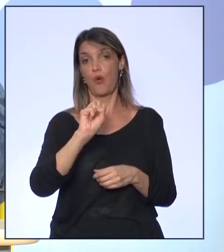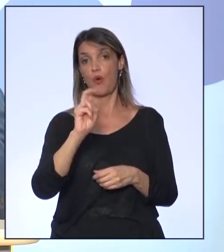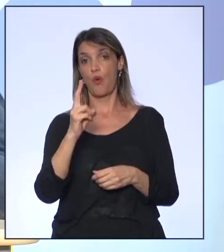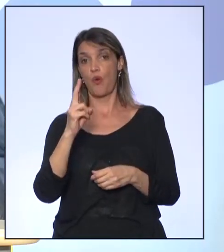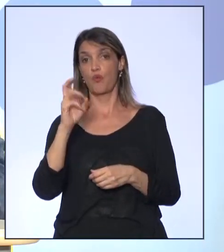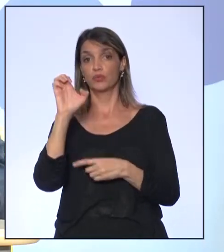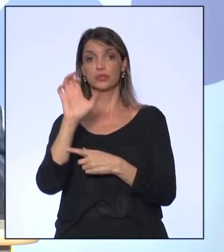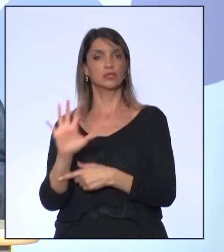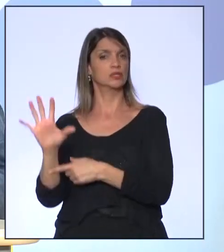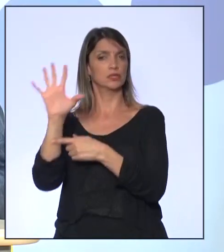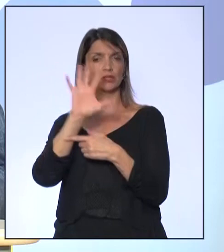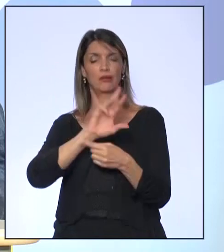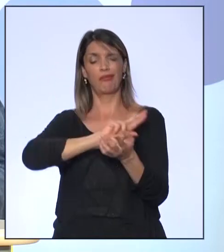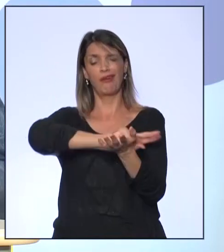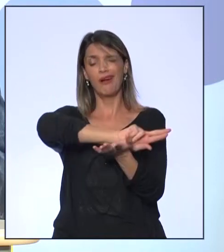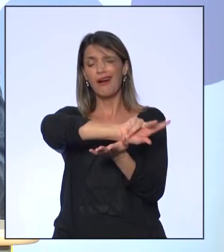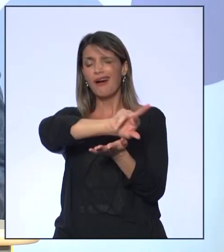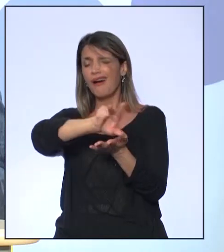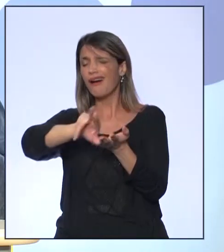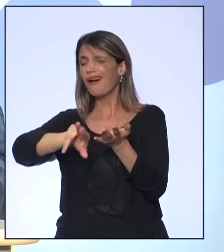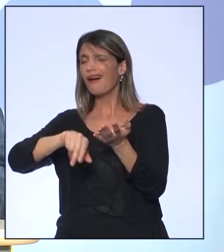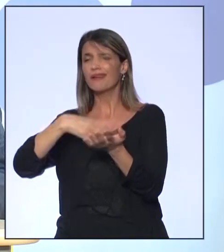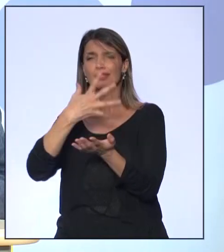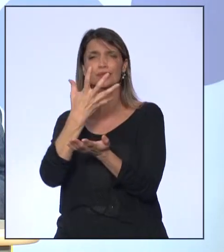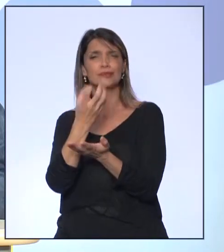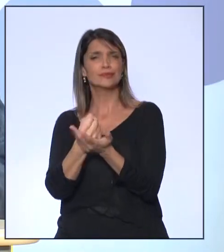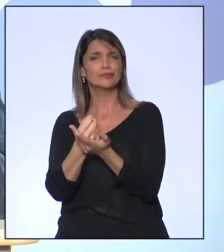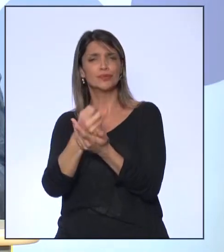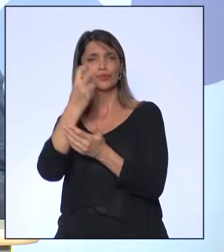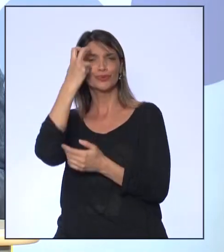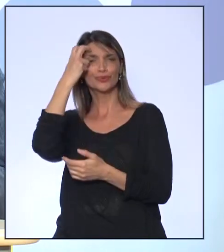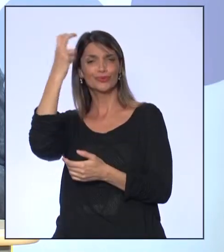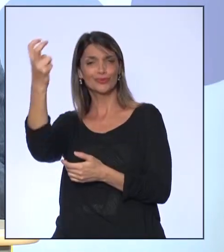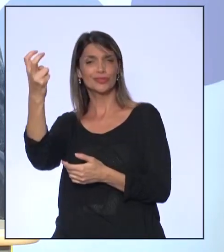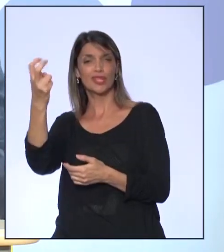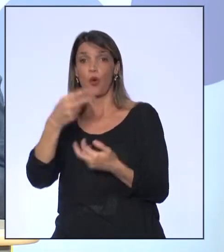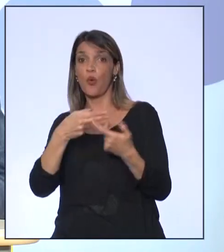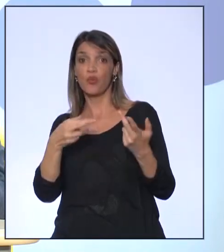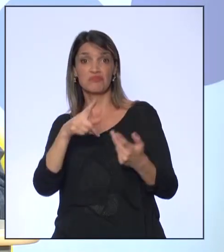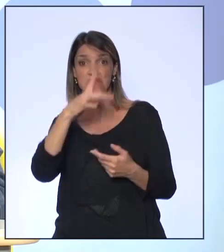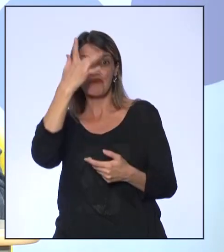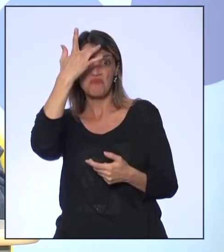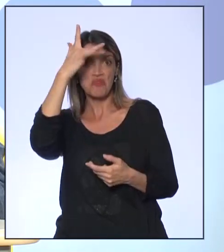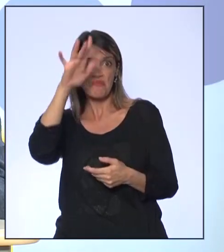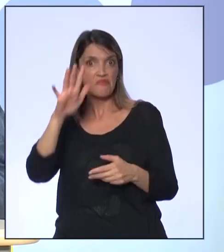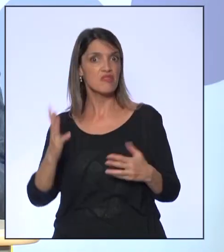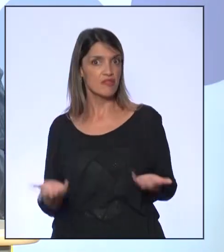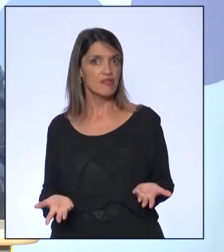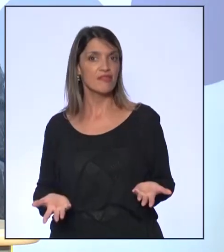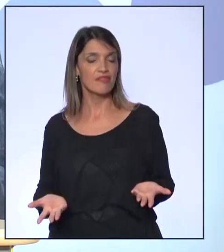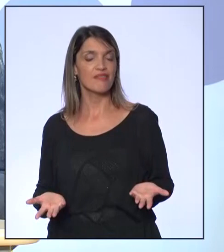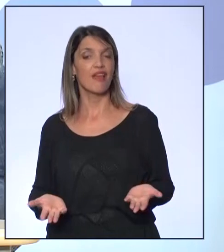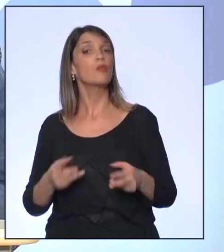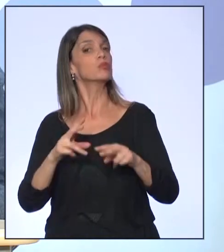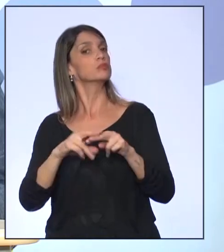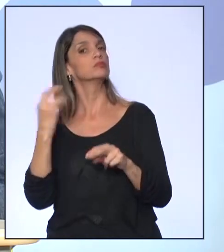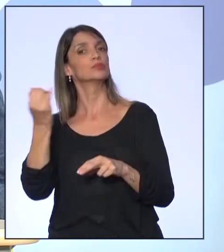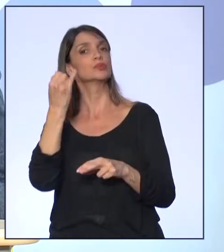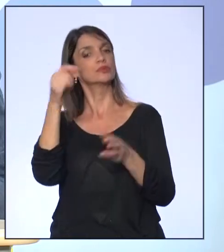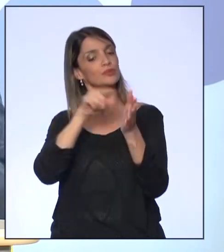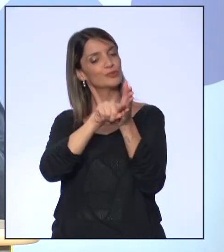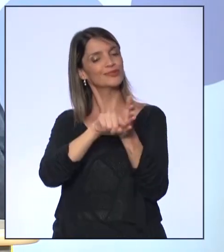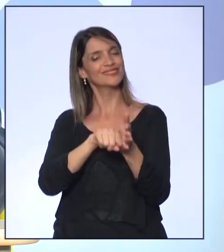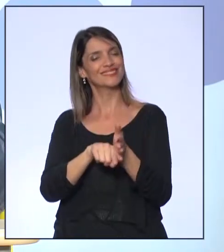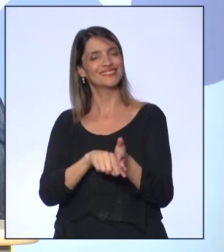o tanto de patrimônio cultural, material e imaterial que tem aqui, coisas que até você nem sabia que fossem, né? Por isso que é importante a pesquisa,